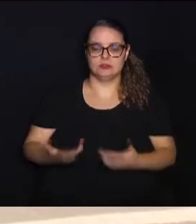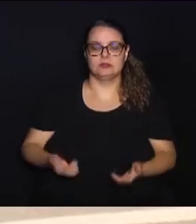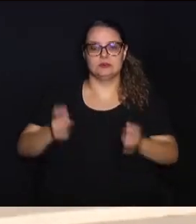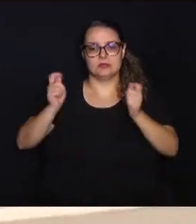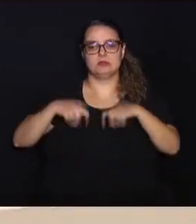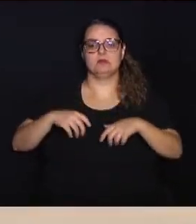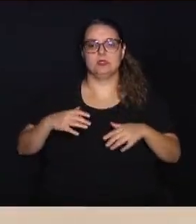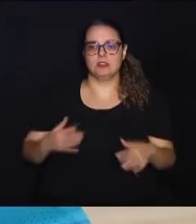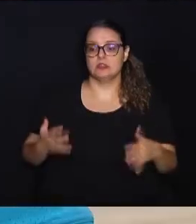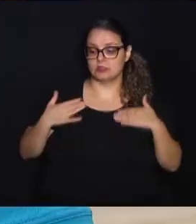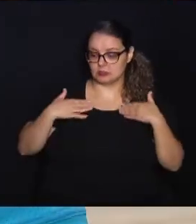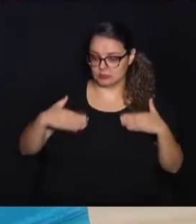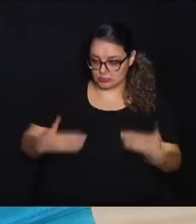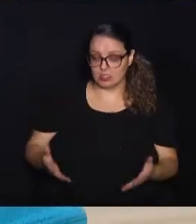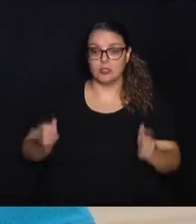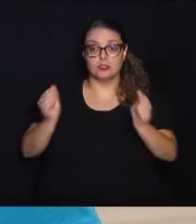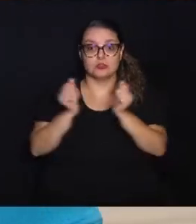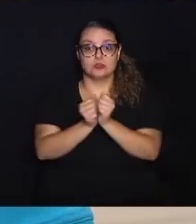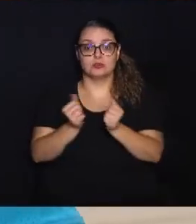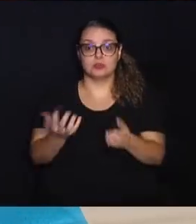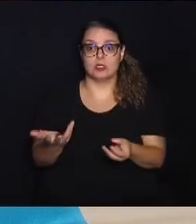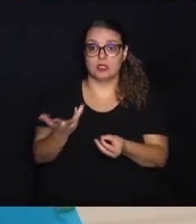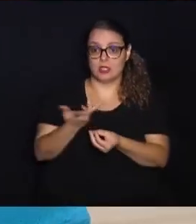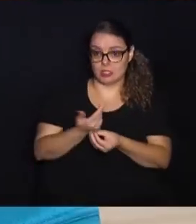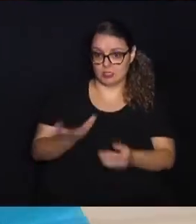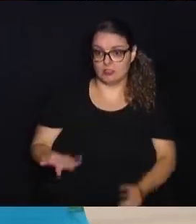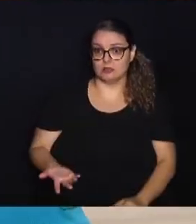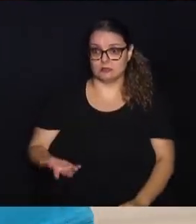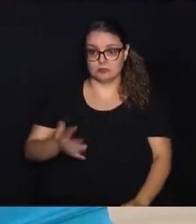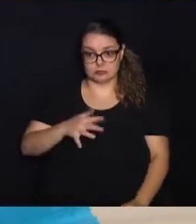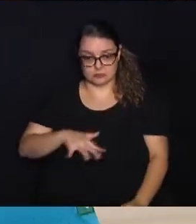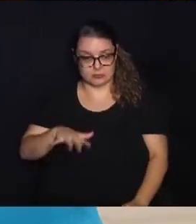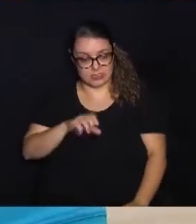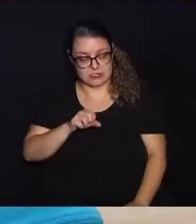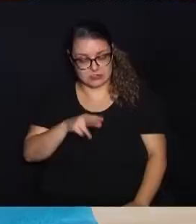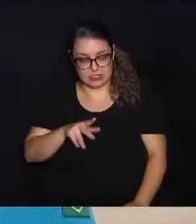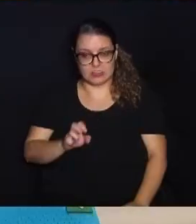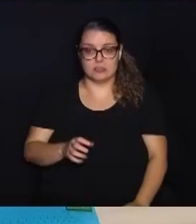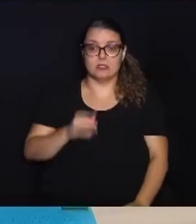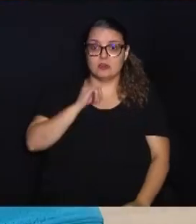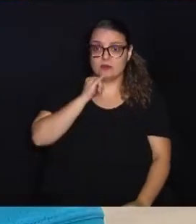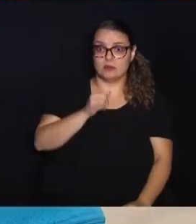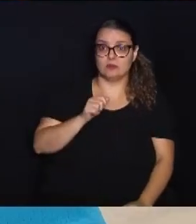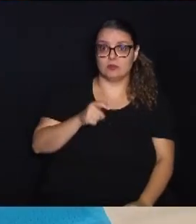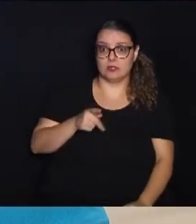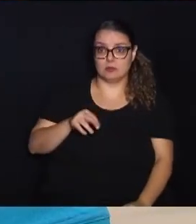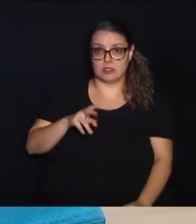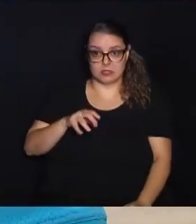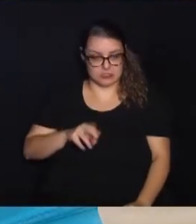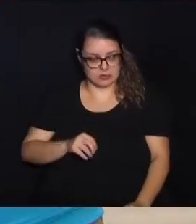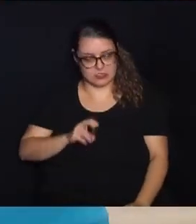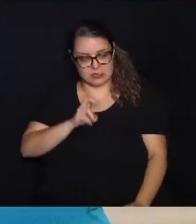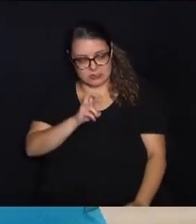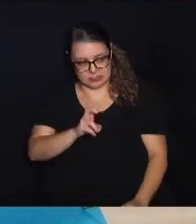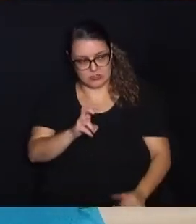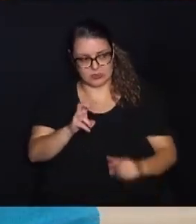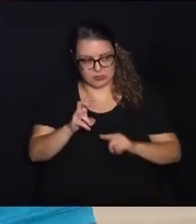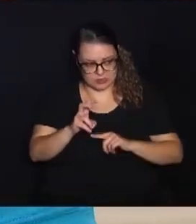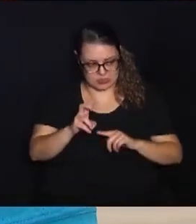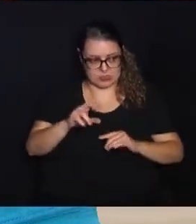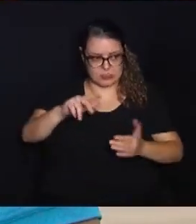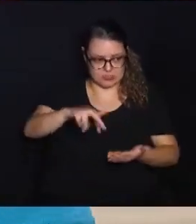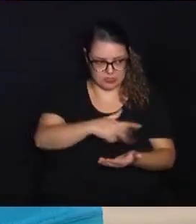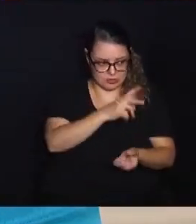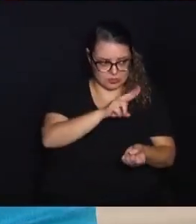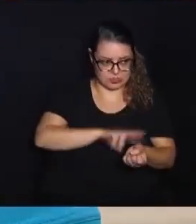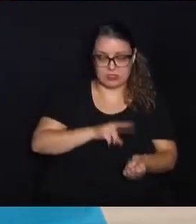nós temos 5 aparelhos, então nós temos a corda, a bola, o arco, a fita e as massas. Porém, a nível olímpico,